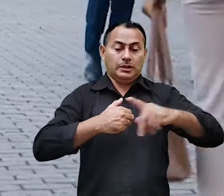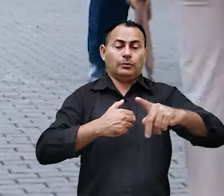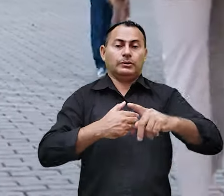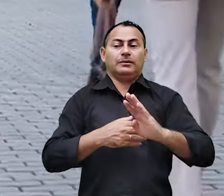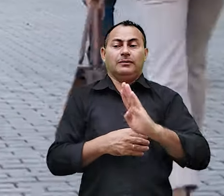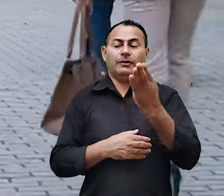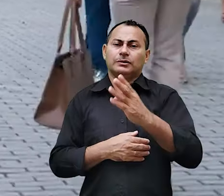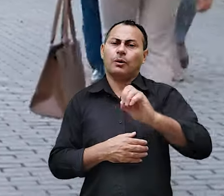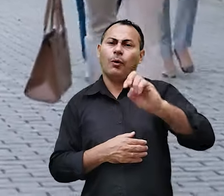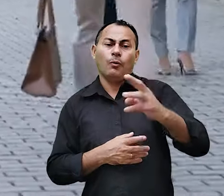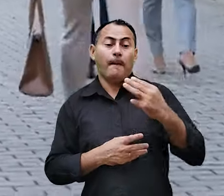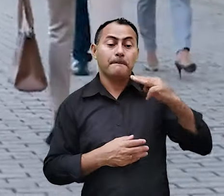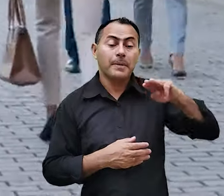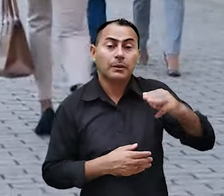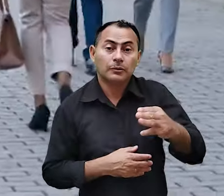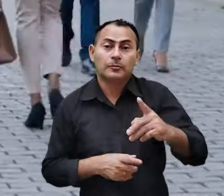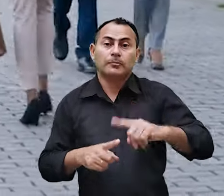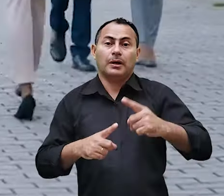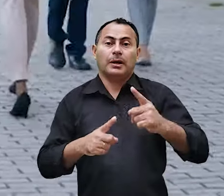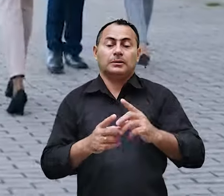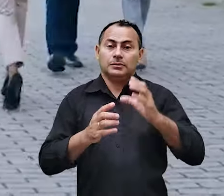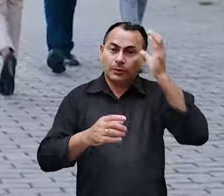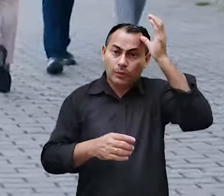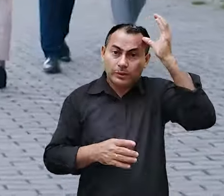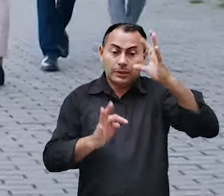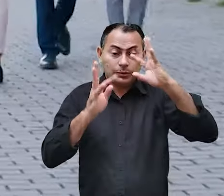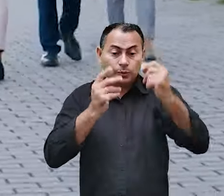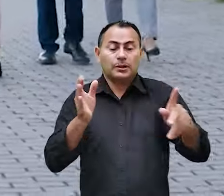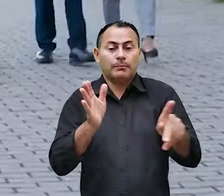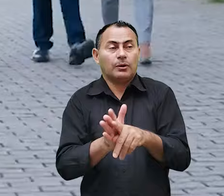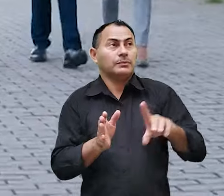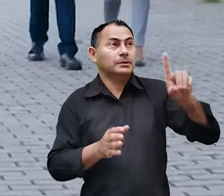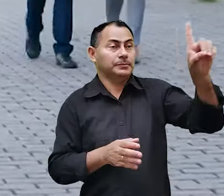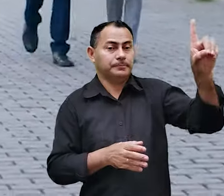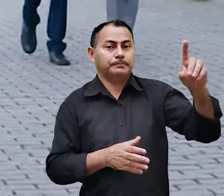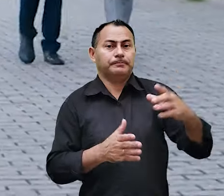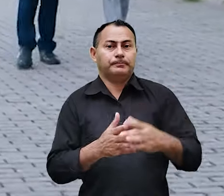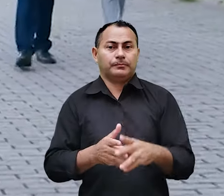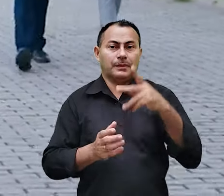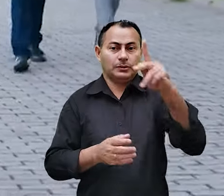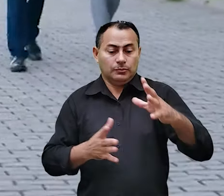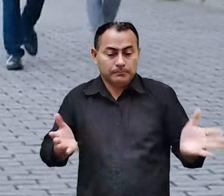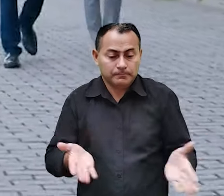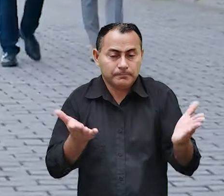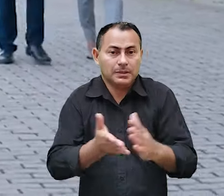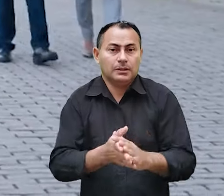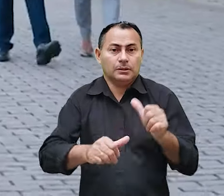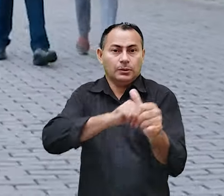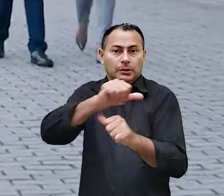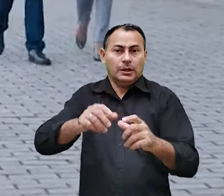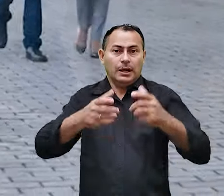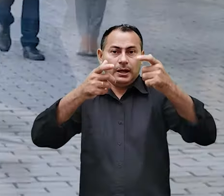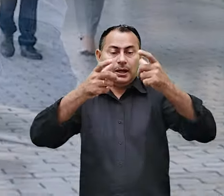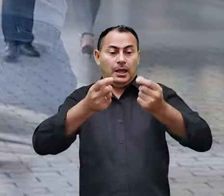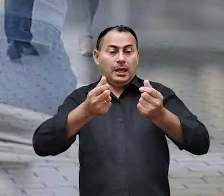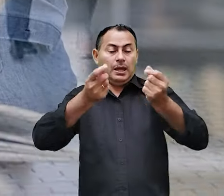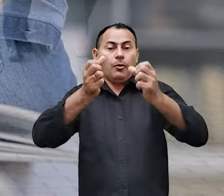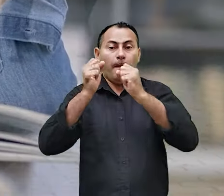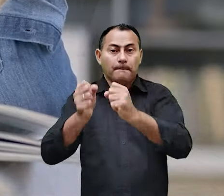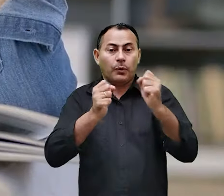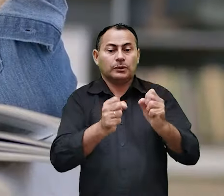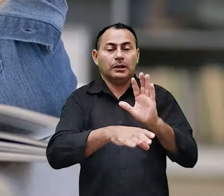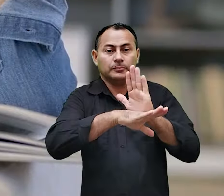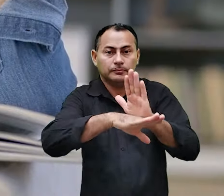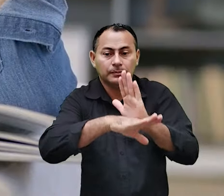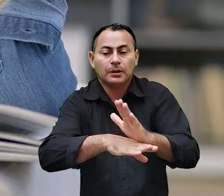um executivo astuto, ou talvez um milionário, mas consciente de que tudo pertence a Deus. A sua motivação para se tornar